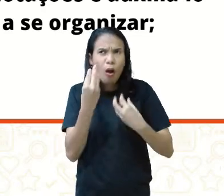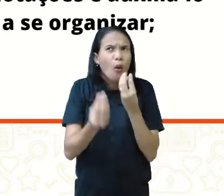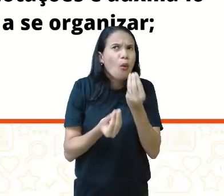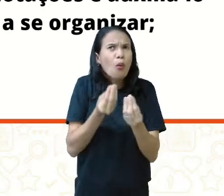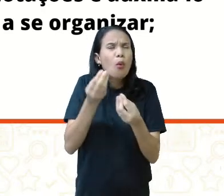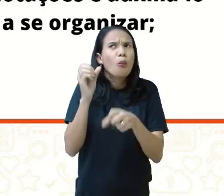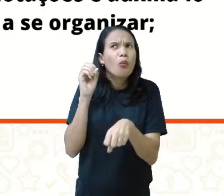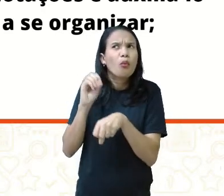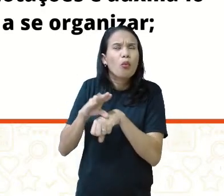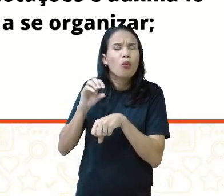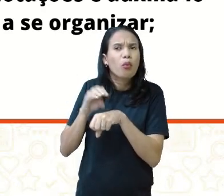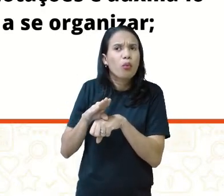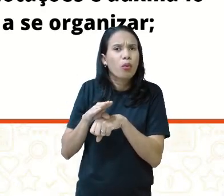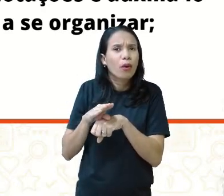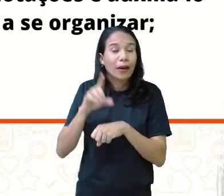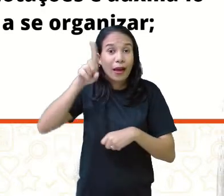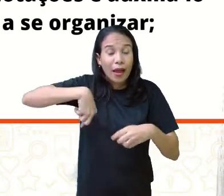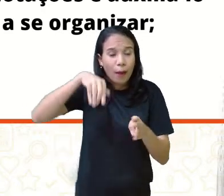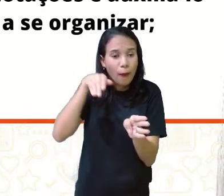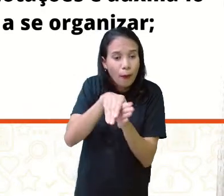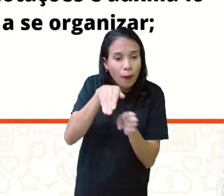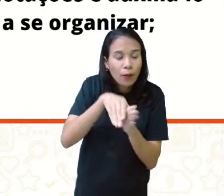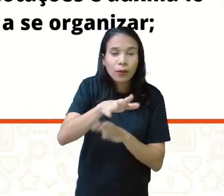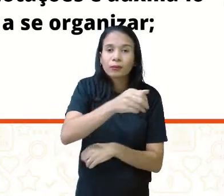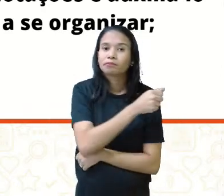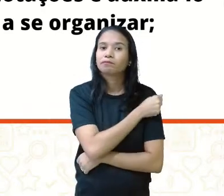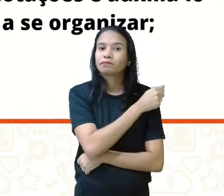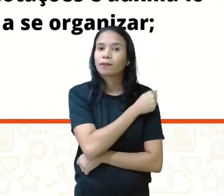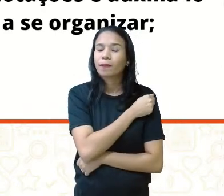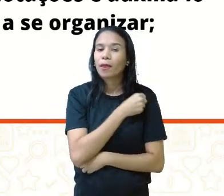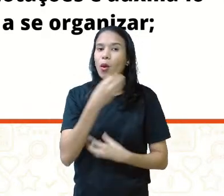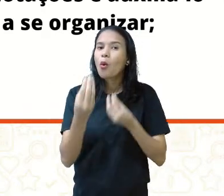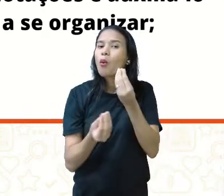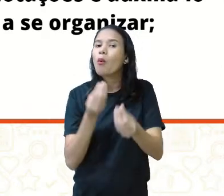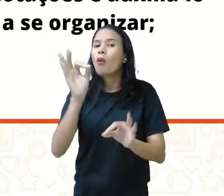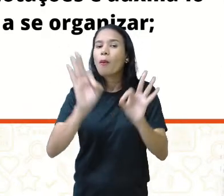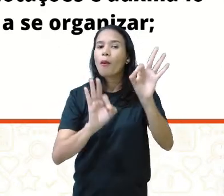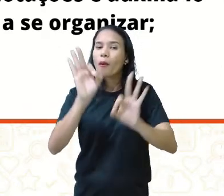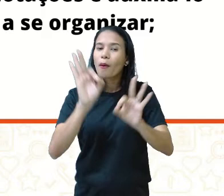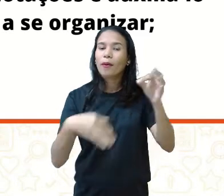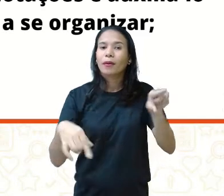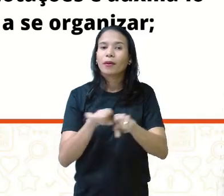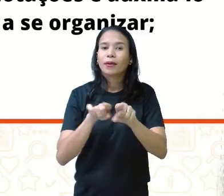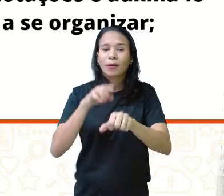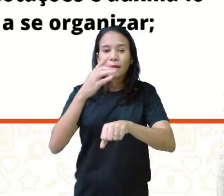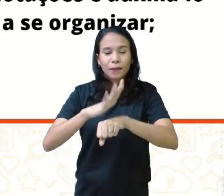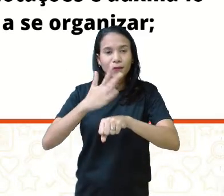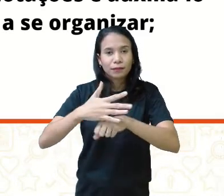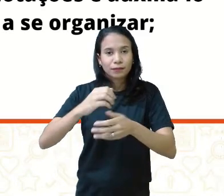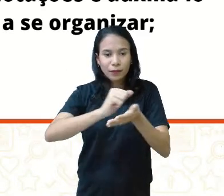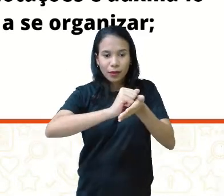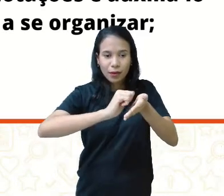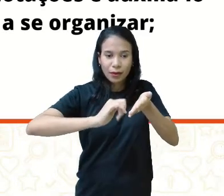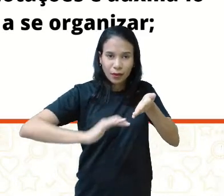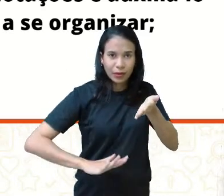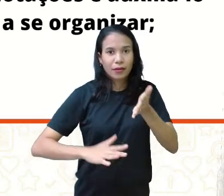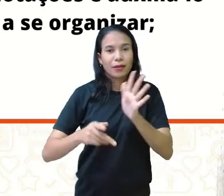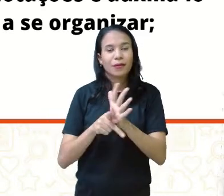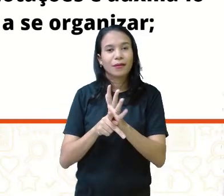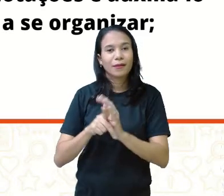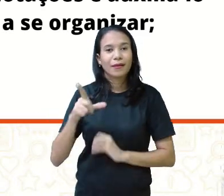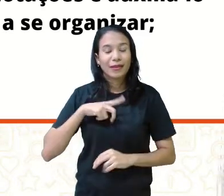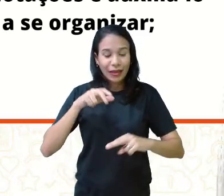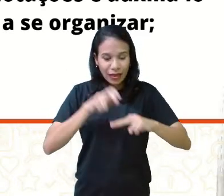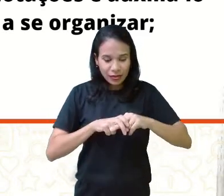essa dicas? Orientar o estudante como se organizar e realizar as atividades na